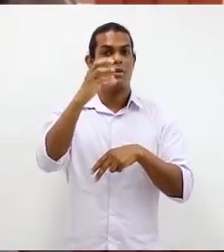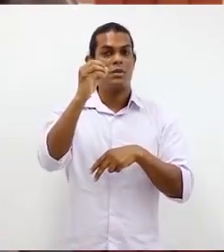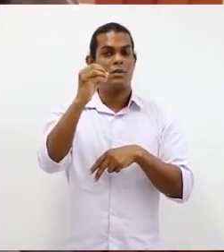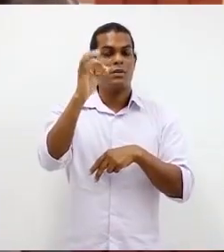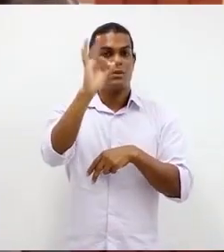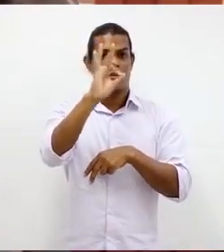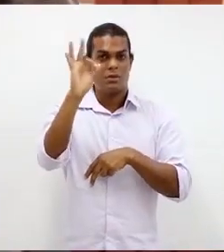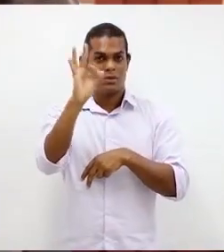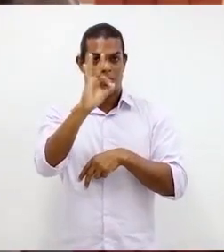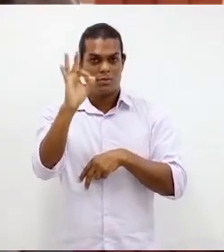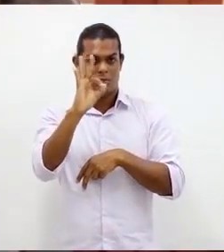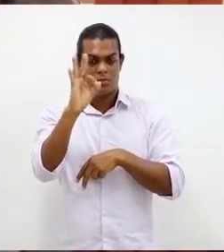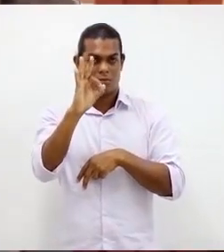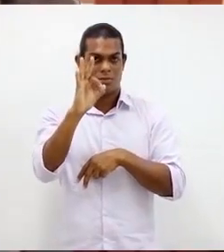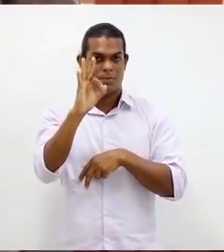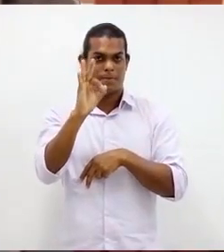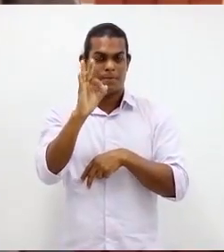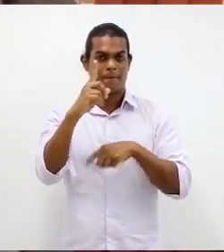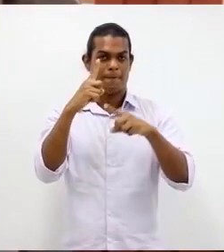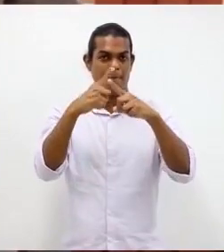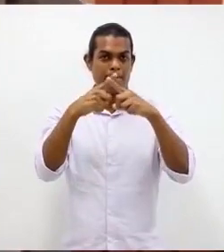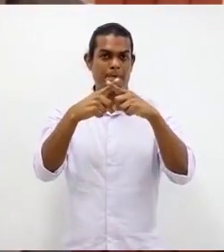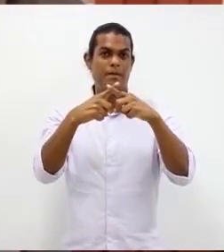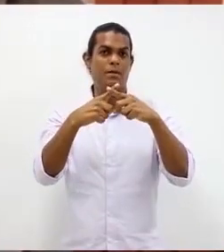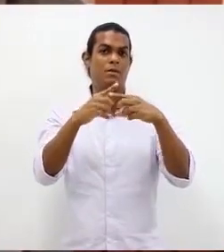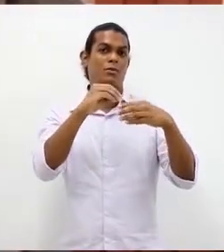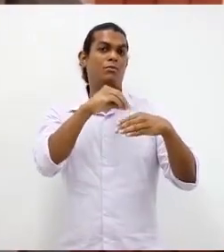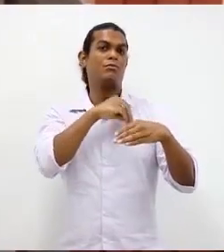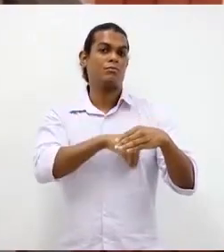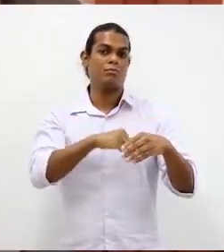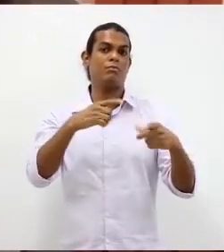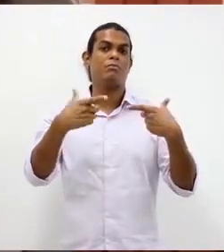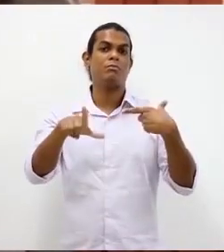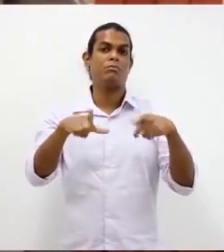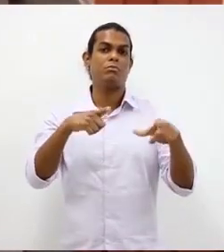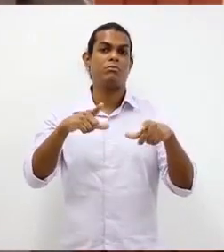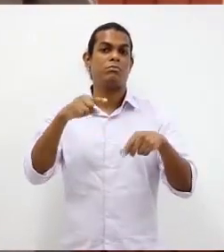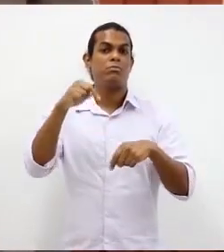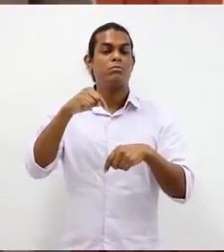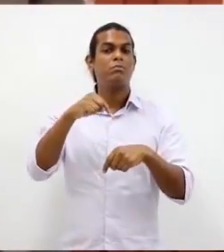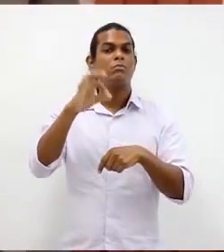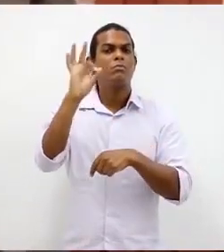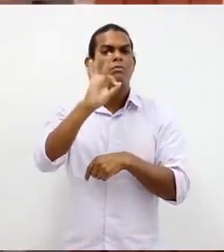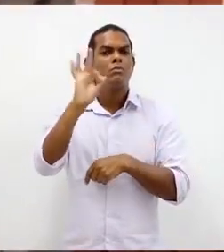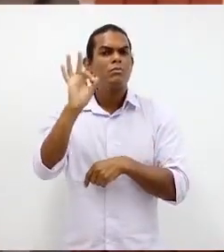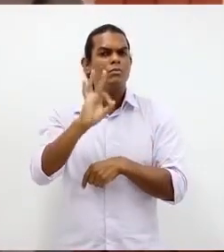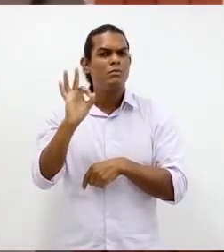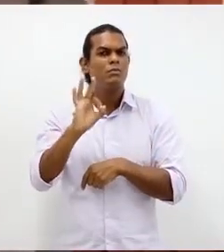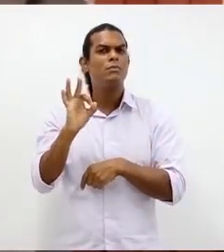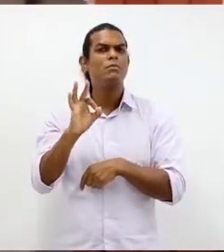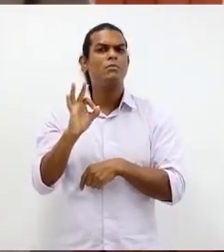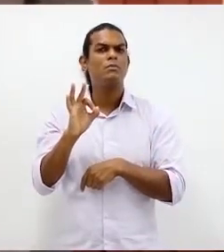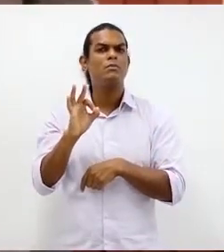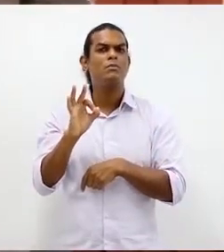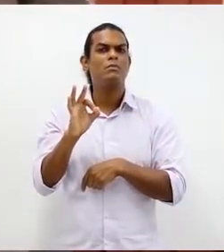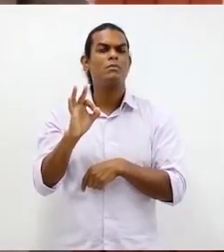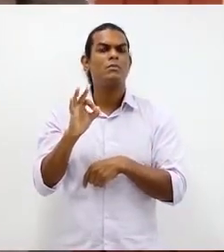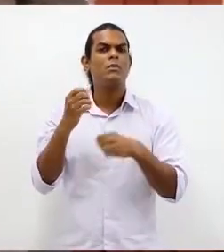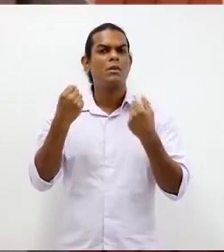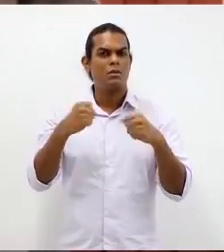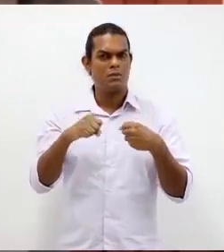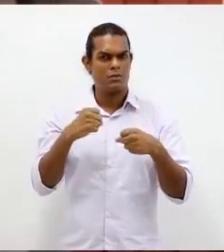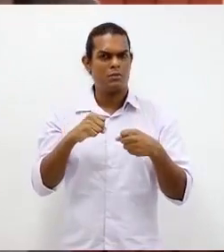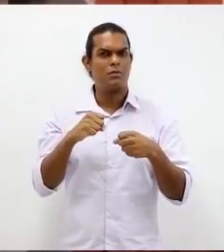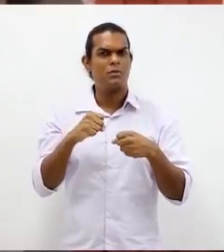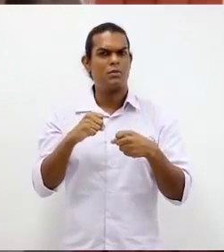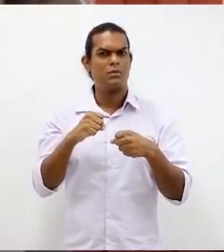salário do trabalhador. E note-se, este percentual, tal qual os percentuais do insalubridade, precisa